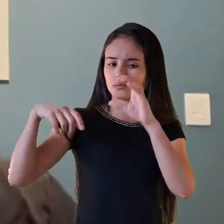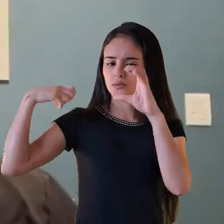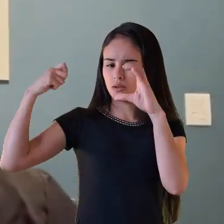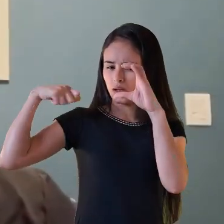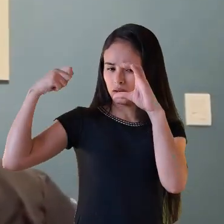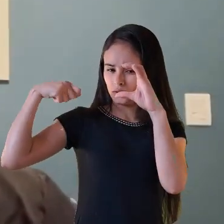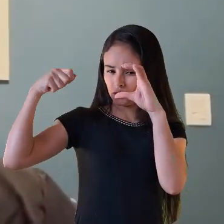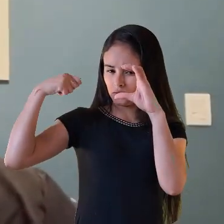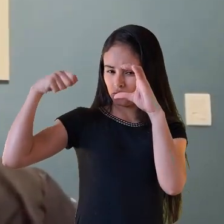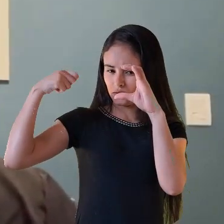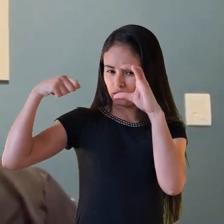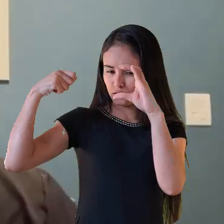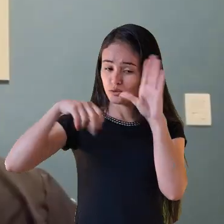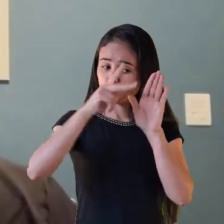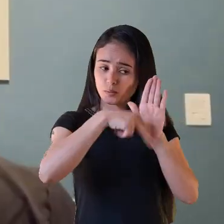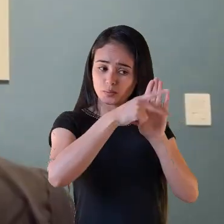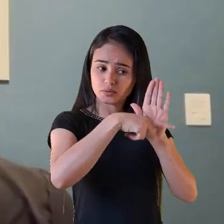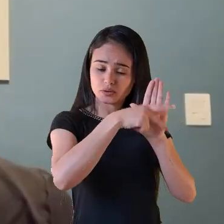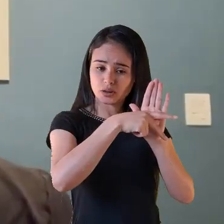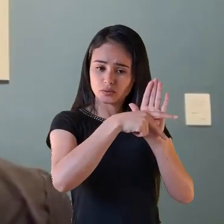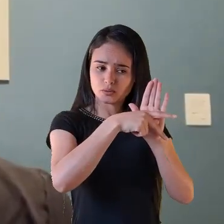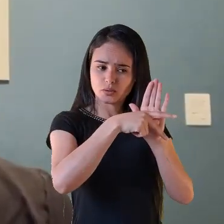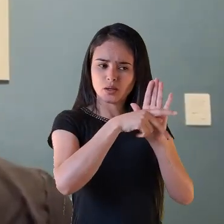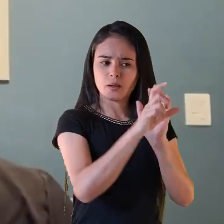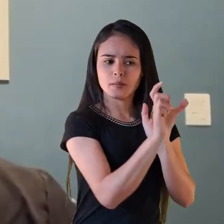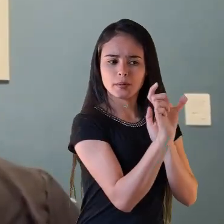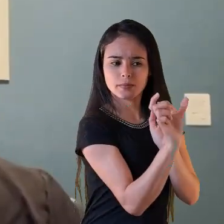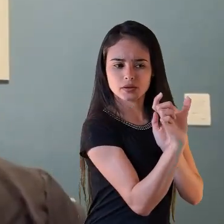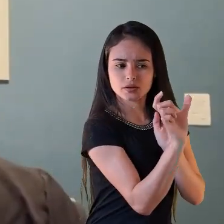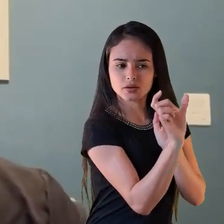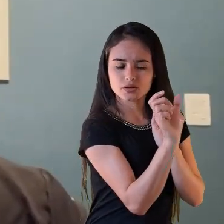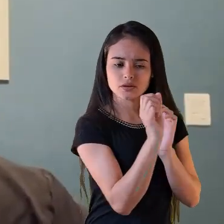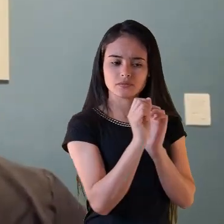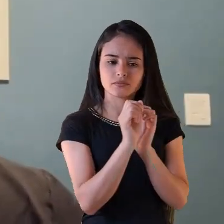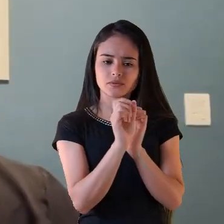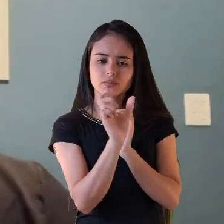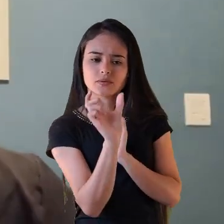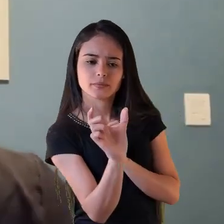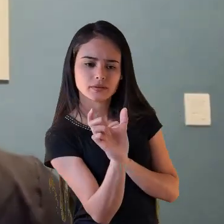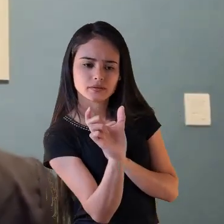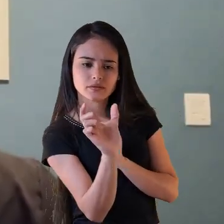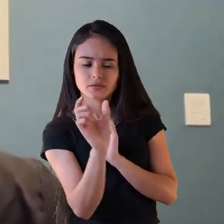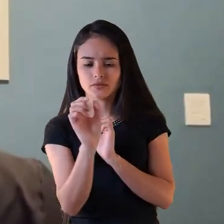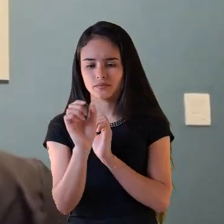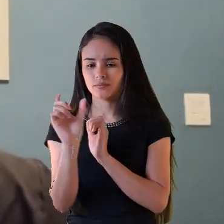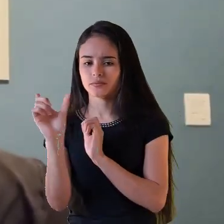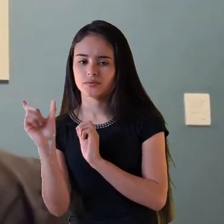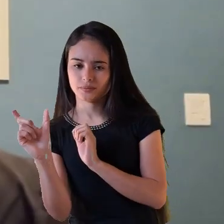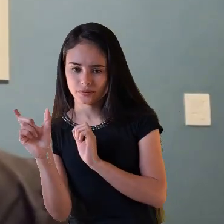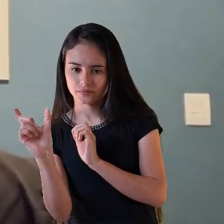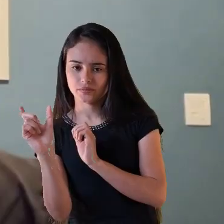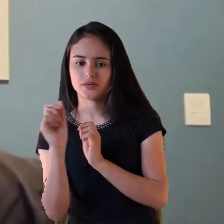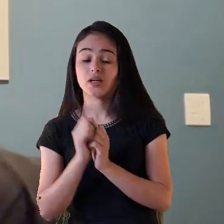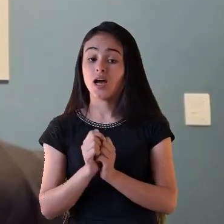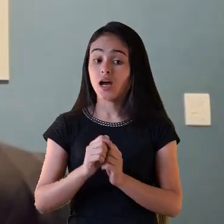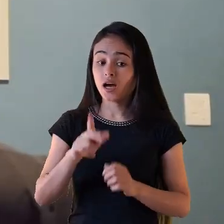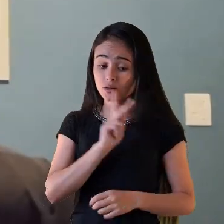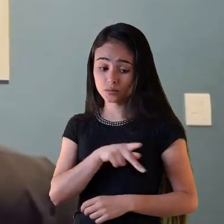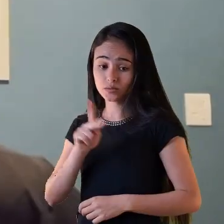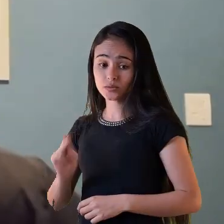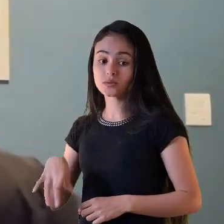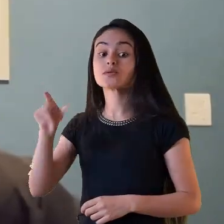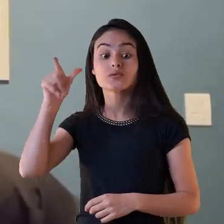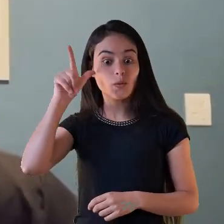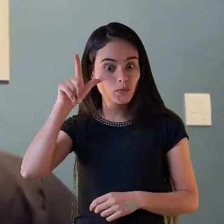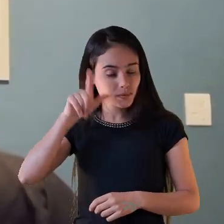de atividades. Fica mais fácil para professores que queiram cumprir essa missão, que é uma forma, a